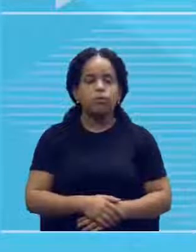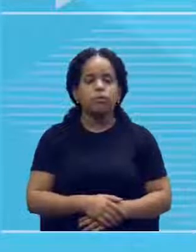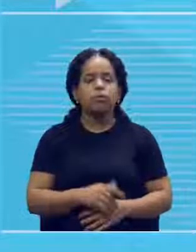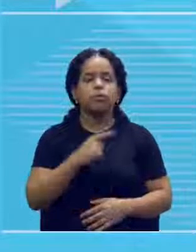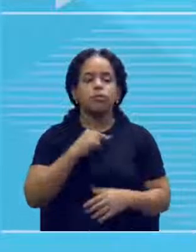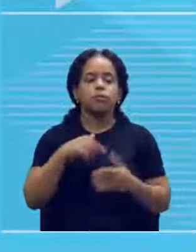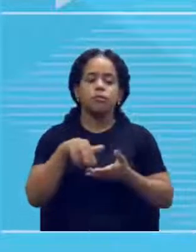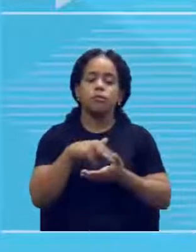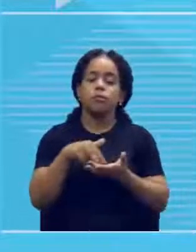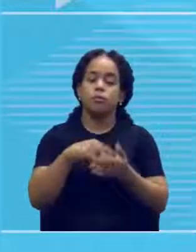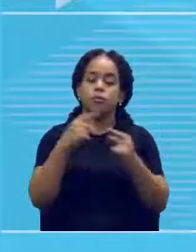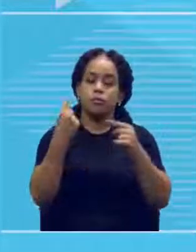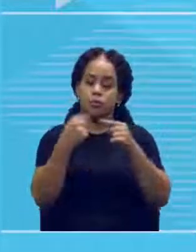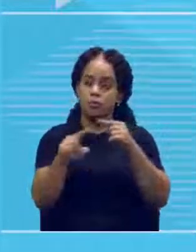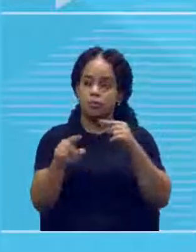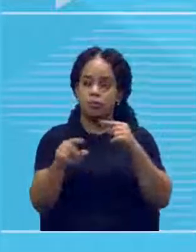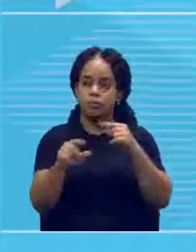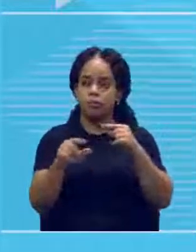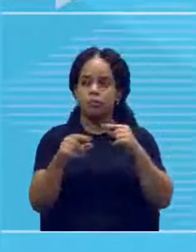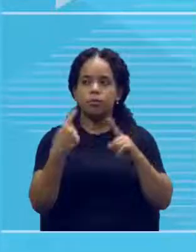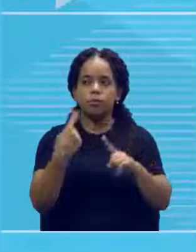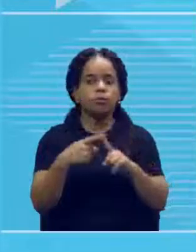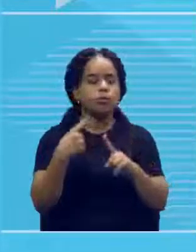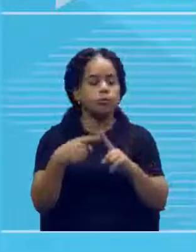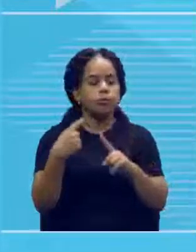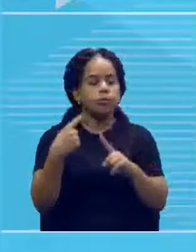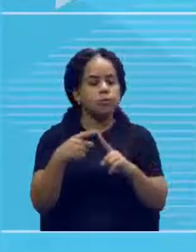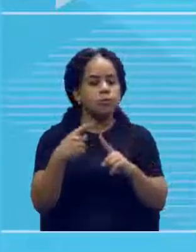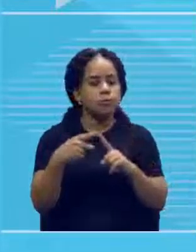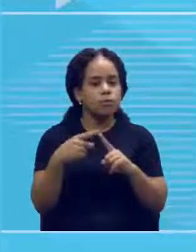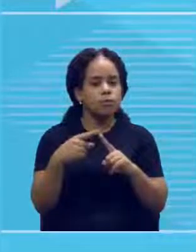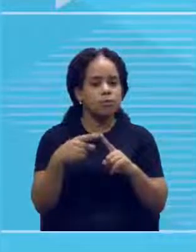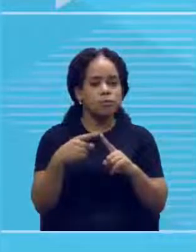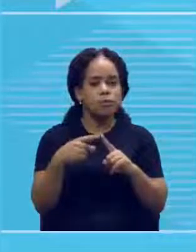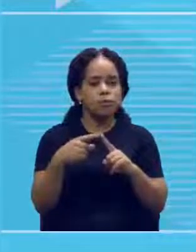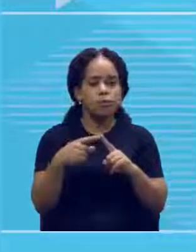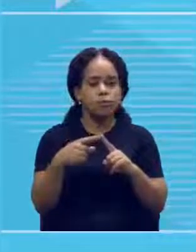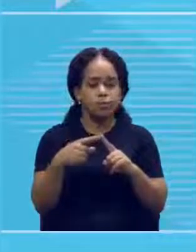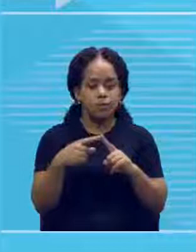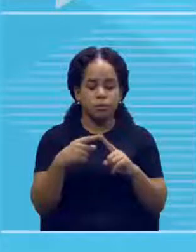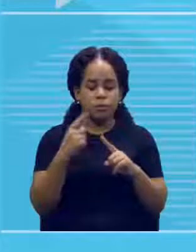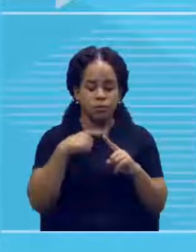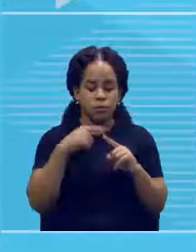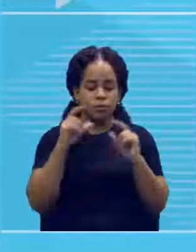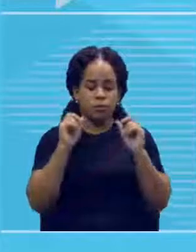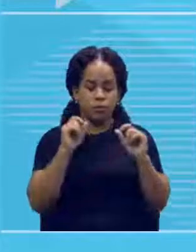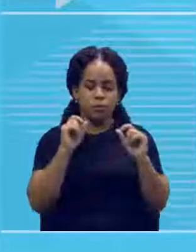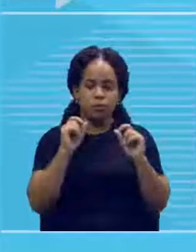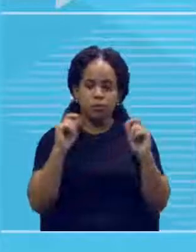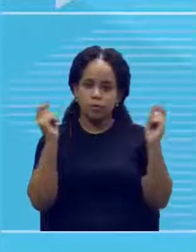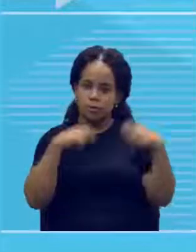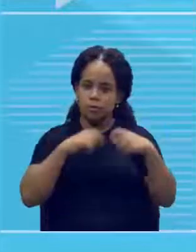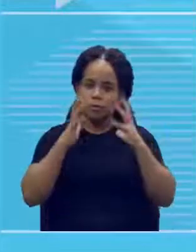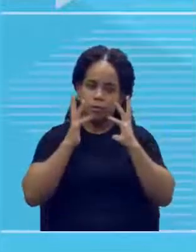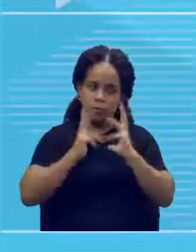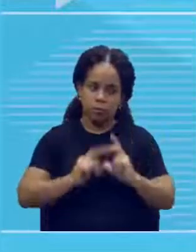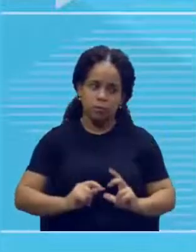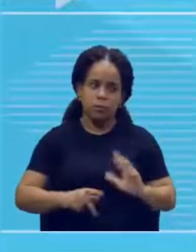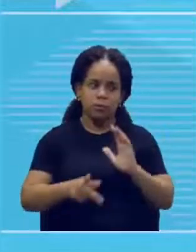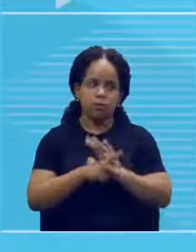na Idade Média ela foi proibida porque com isso pretendia-se a purificação